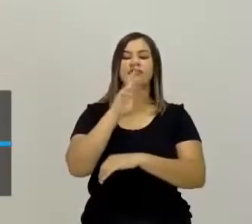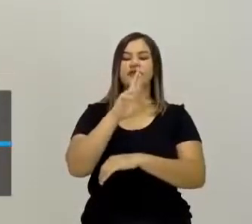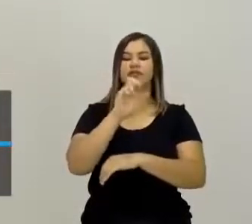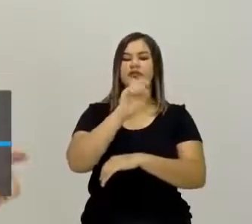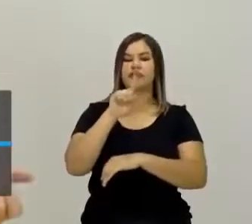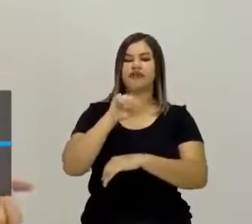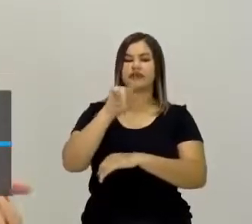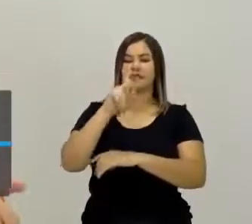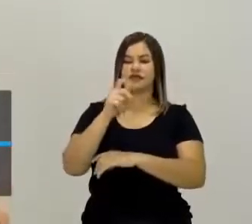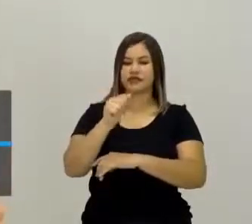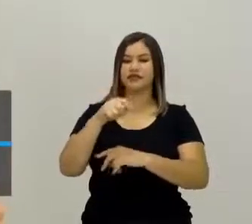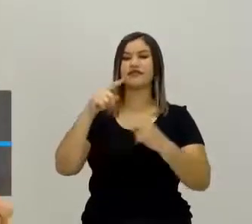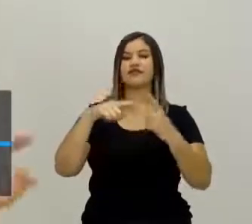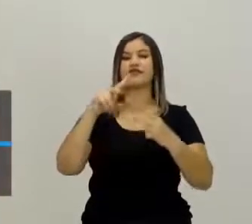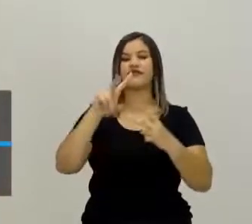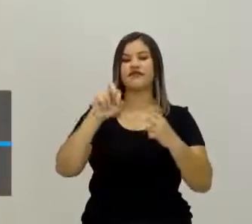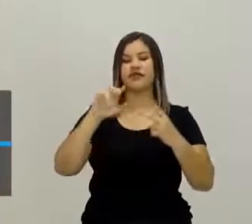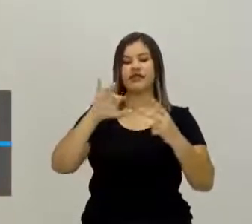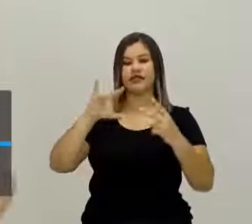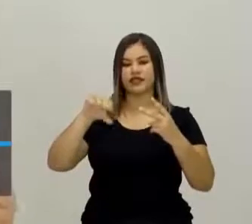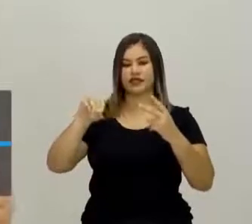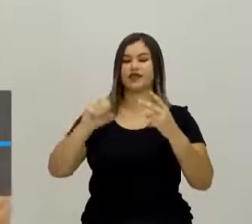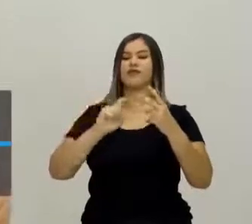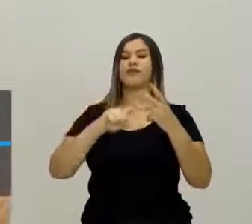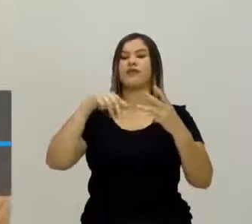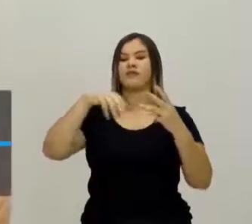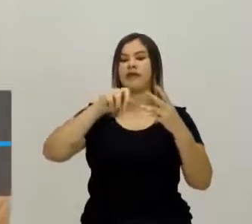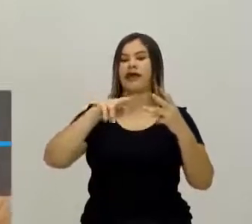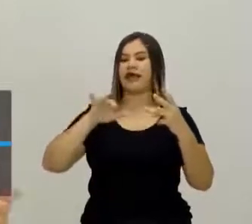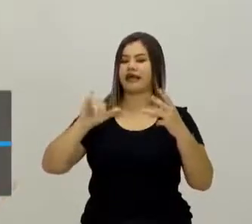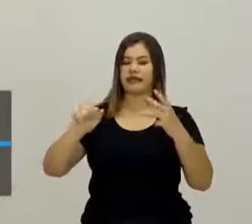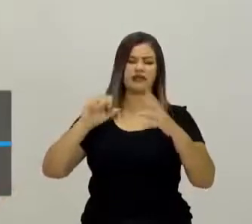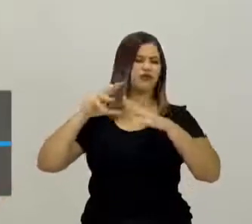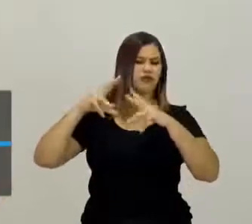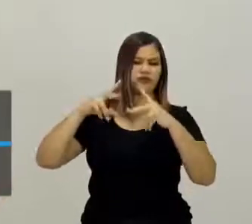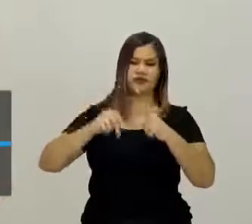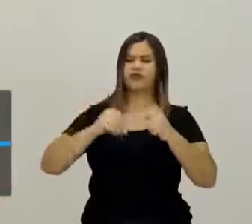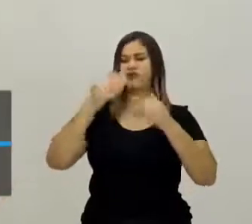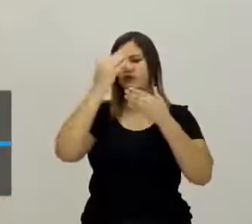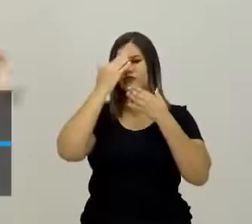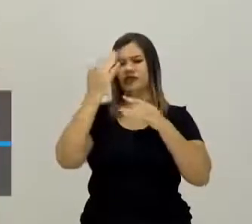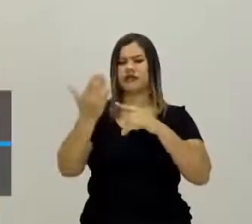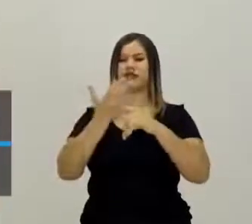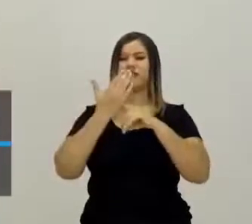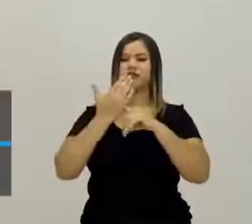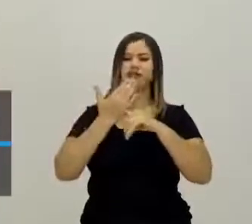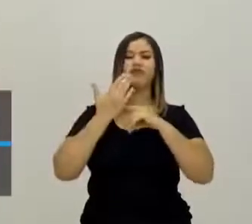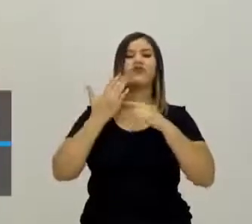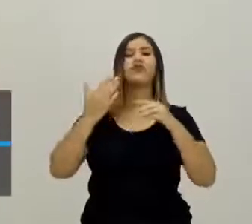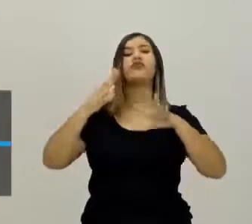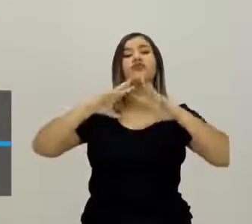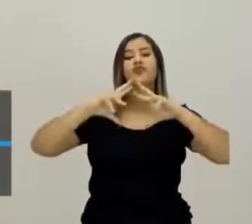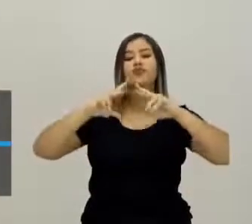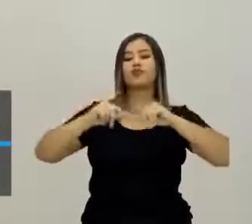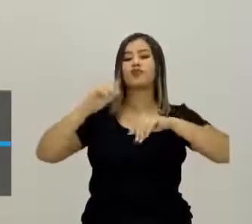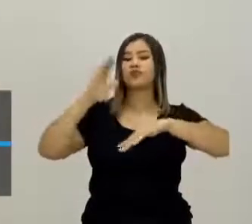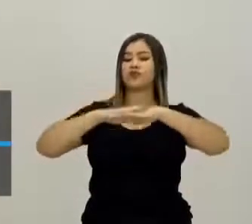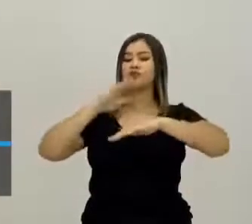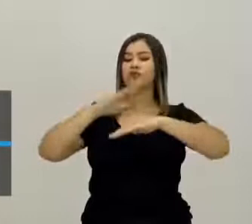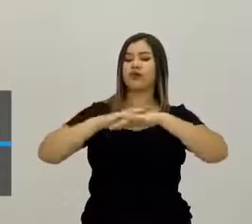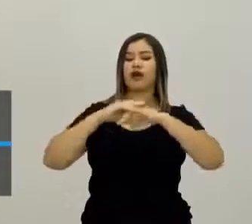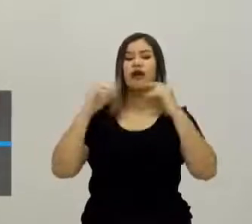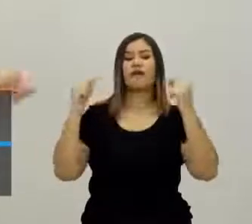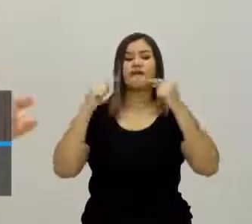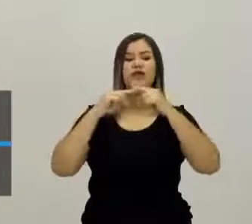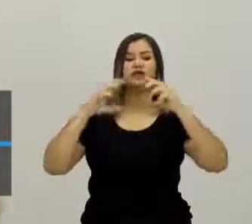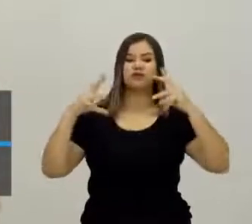Vinícius, professora Maria, todos. Muito obrigada pelo auxílio de vocês. Tudo que a gente faz aqui é pensando aí no todo e atingir